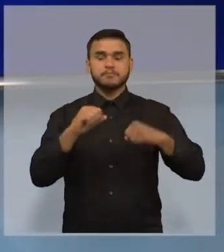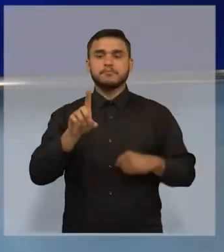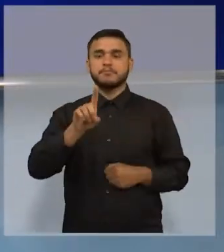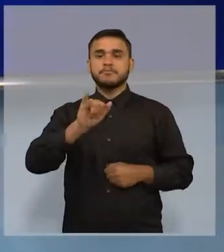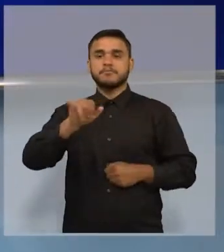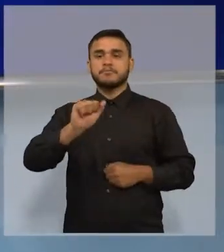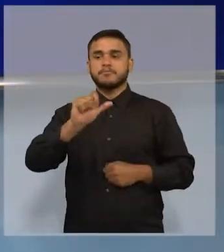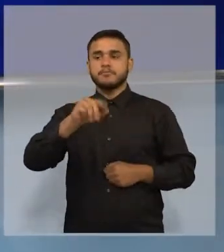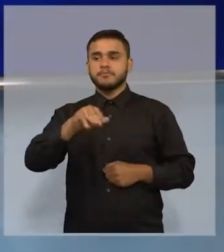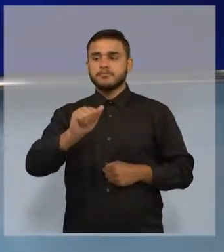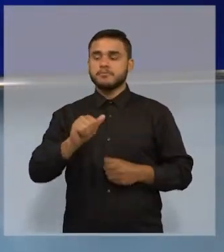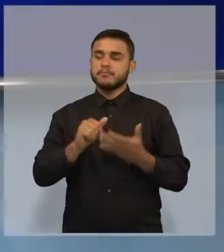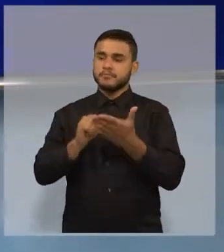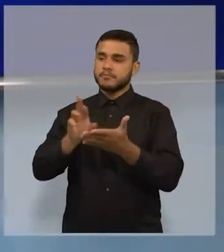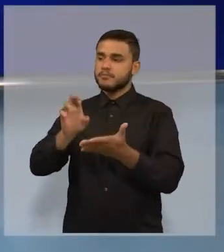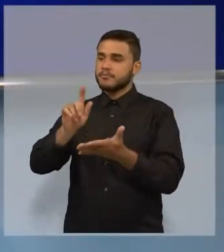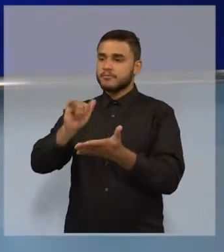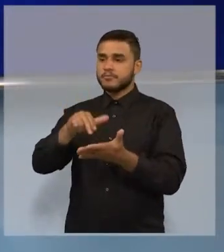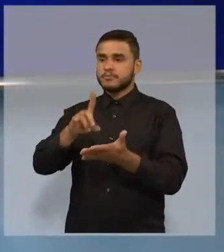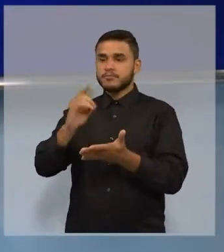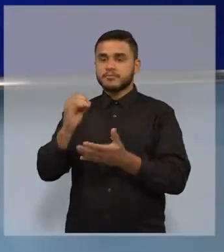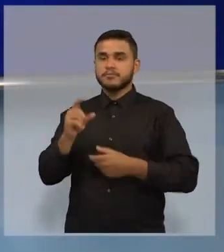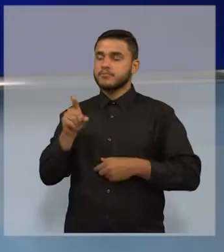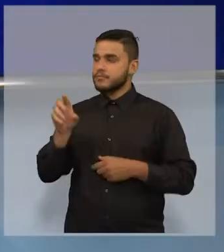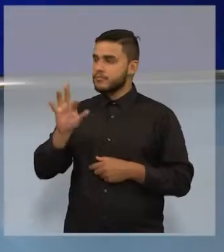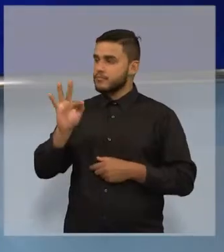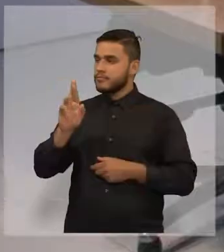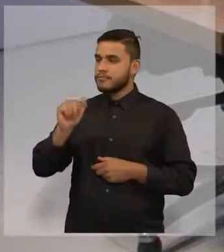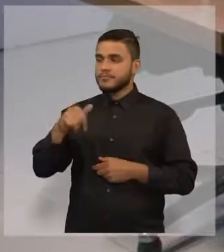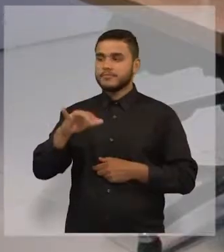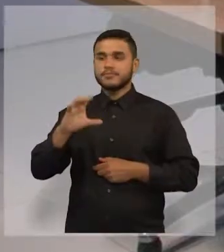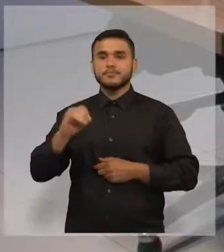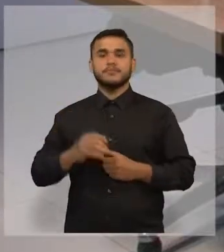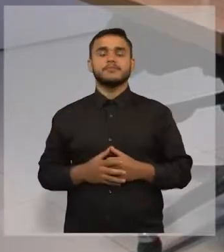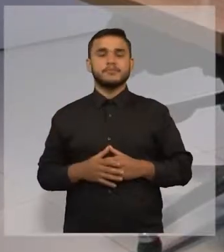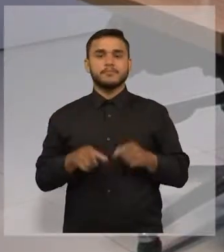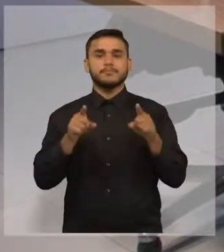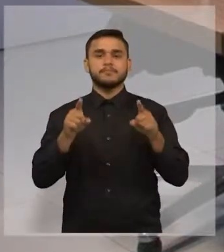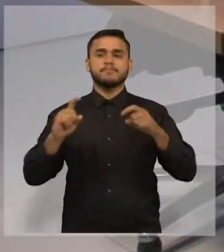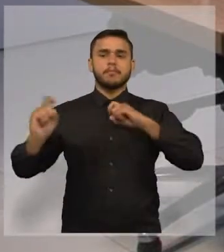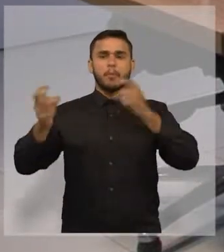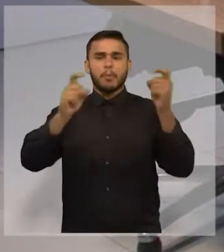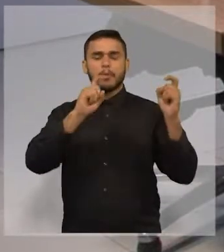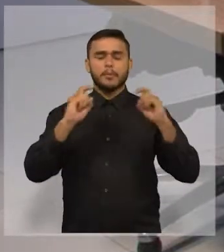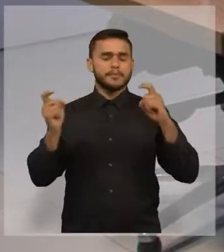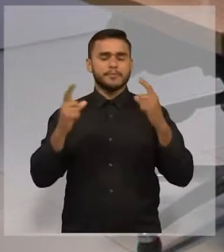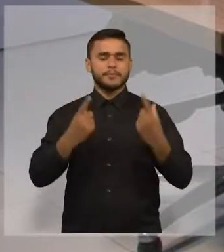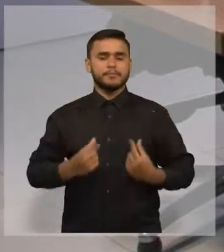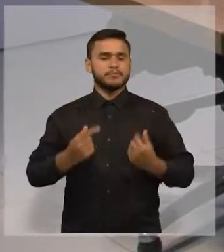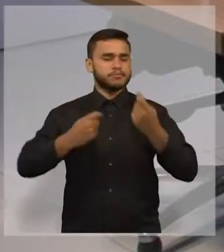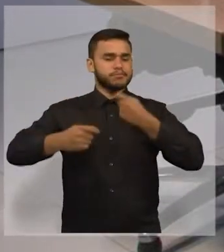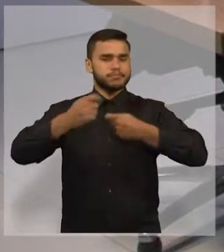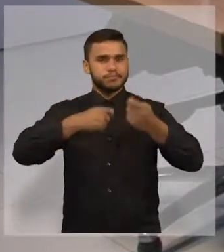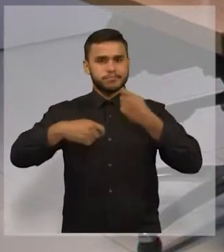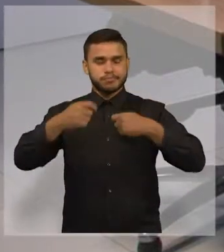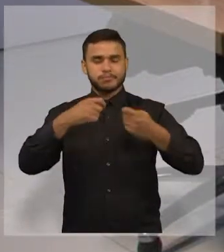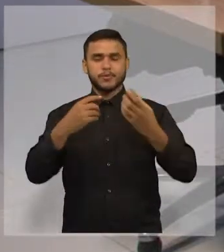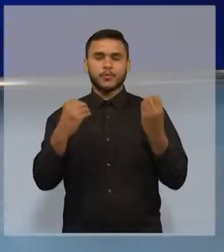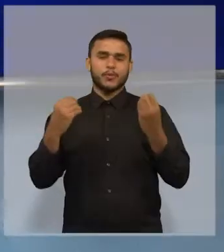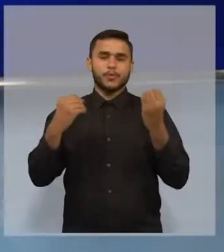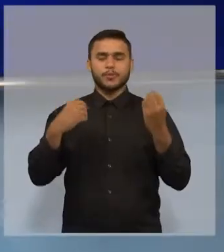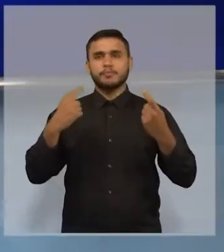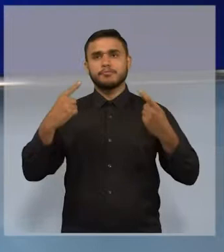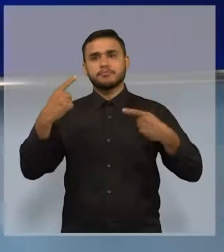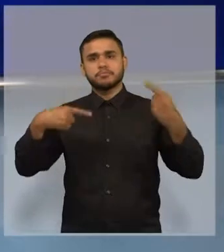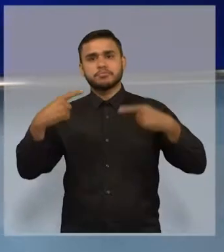agora, nós temos hoje os nossos debatedores, Djalma Pinto, Reginaldo Vasconcelos e Francisco Moreira, analisando aqui a pauta